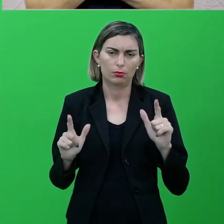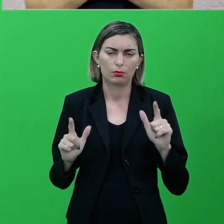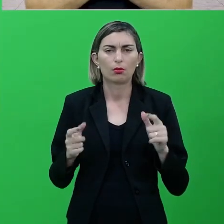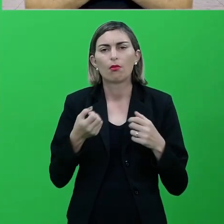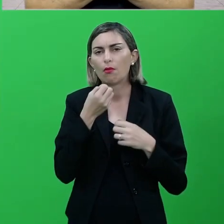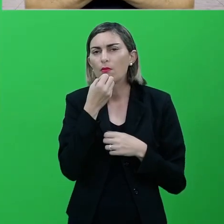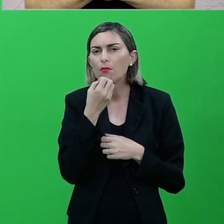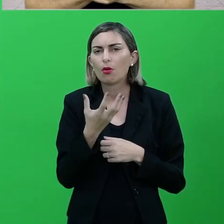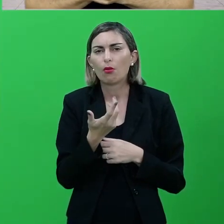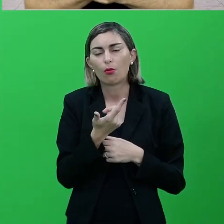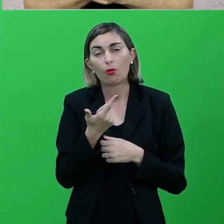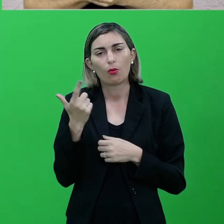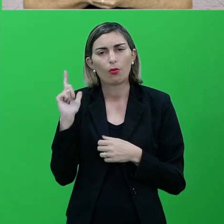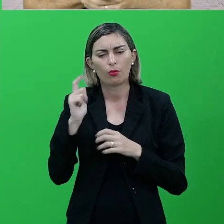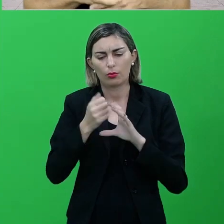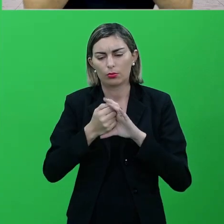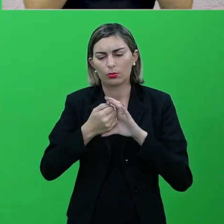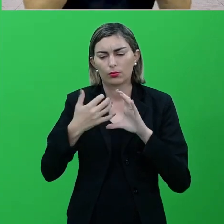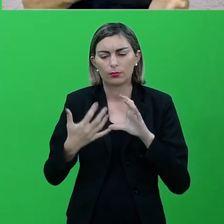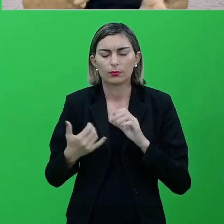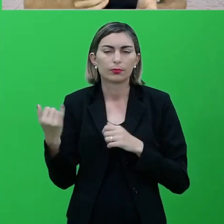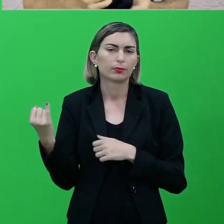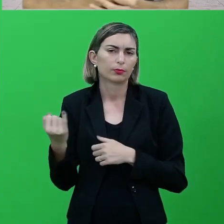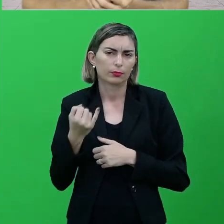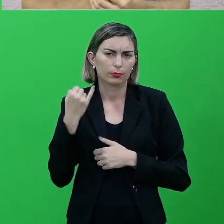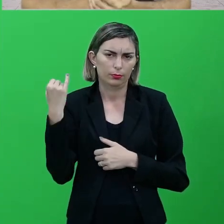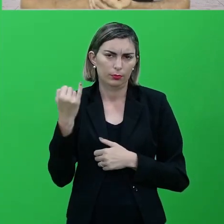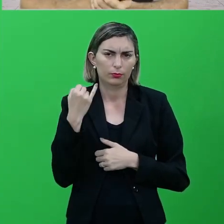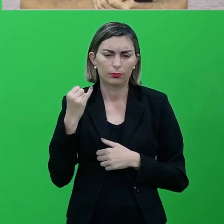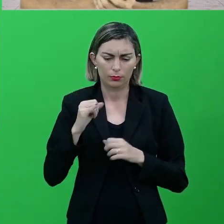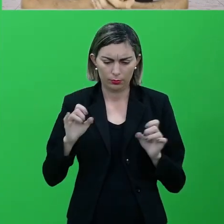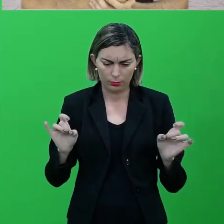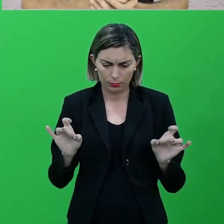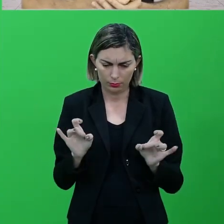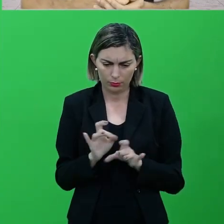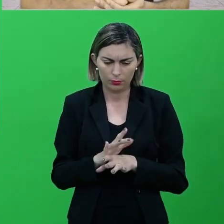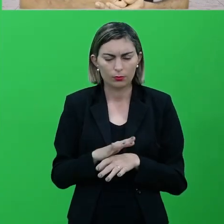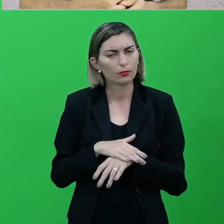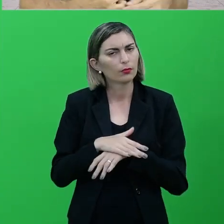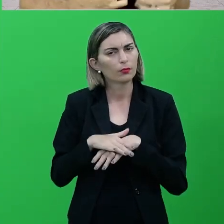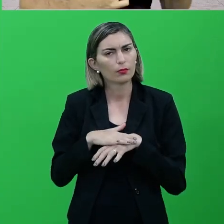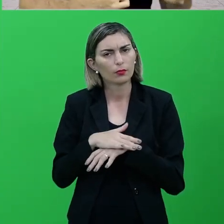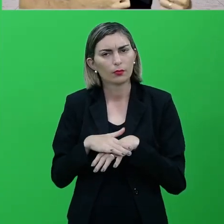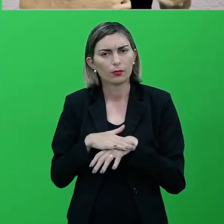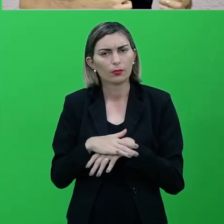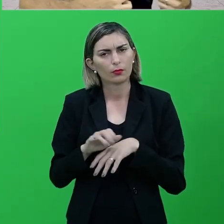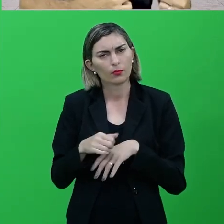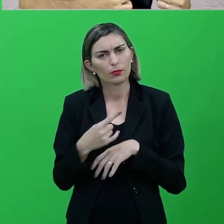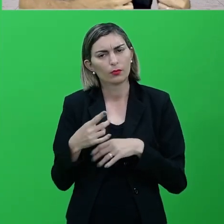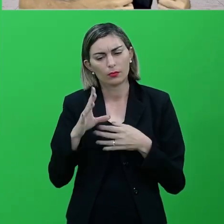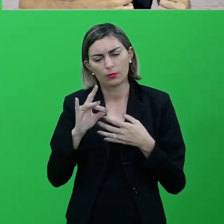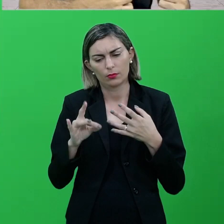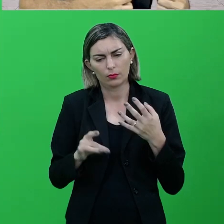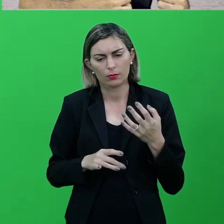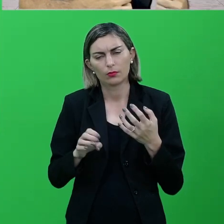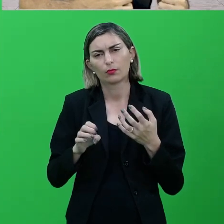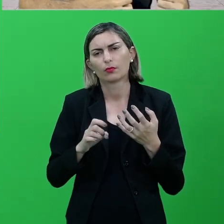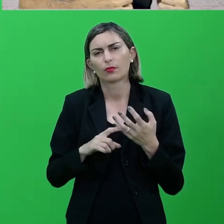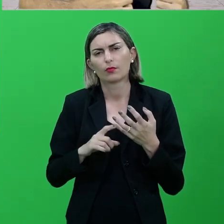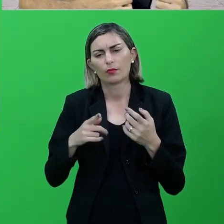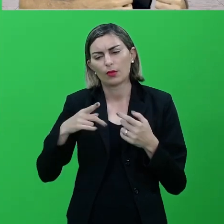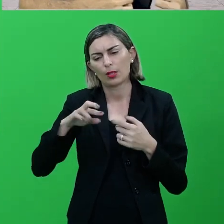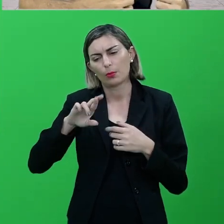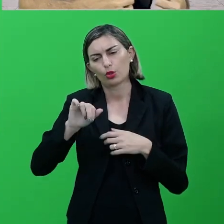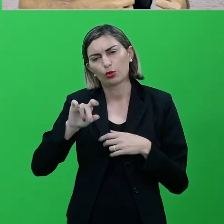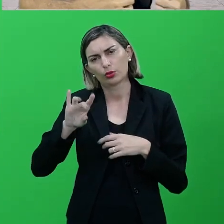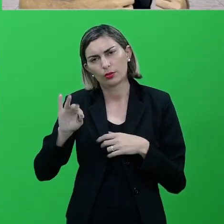Bom, outros aspectos importantes, né, e é justamente para a gente fechar a nossa conversa, são definir eficiência e produtividade para o